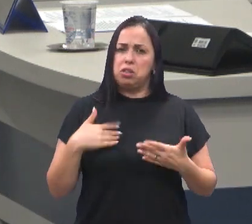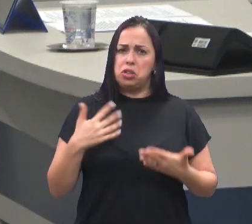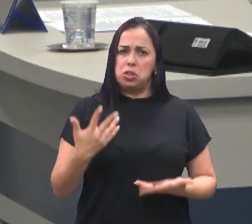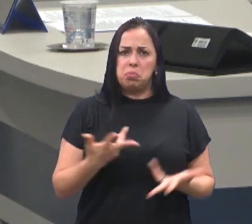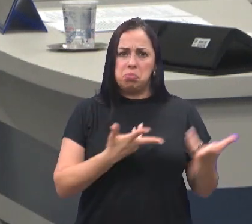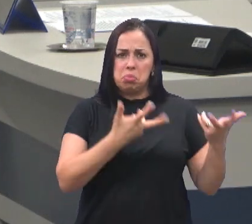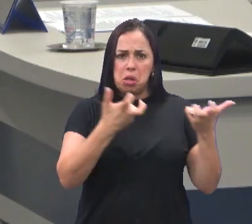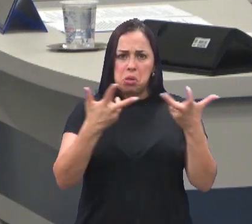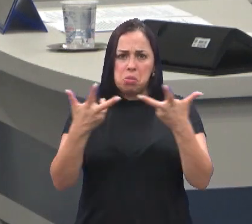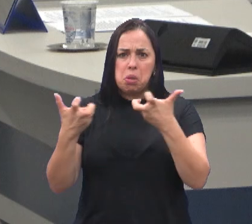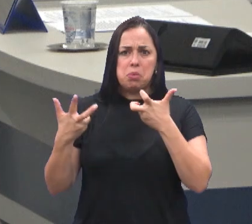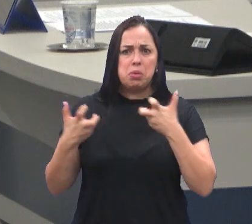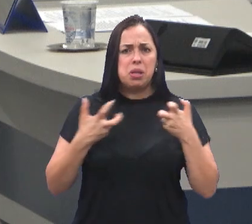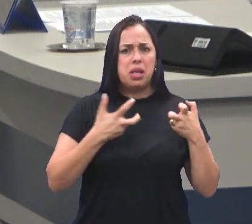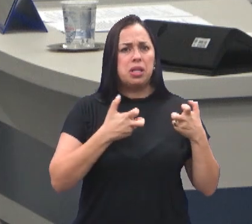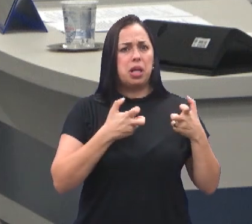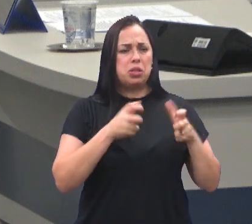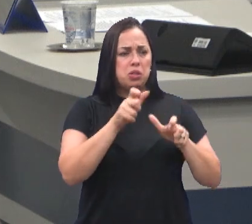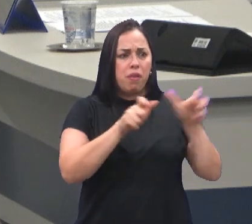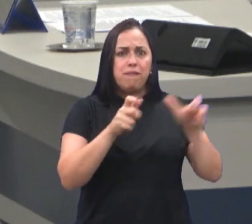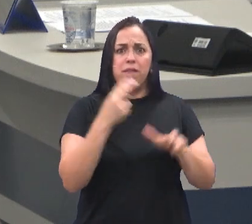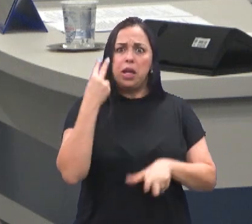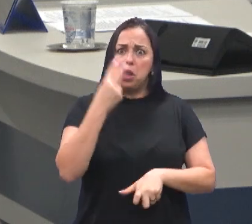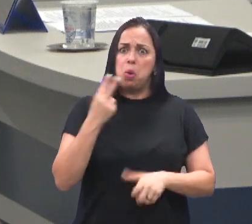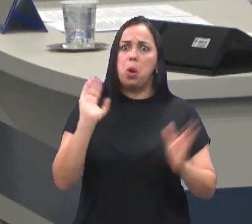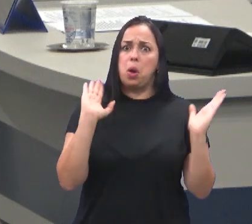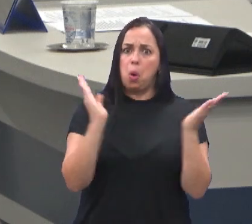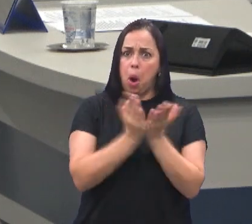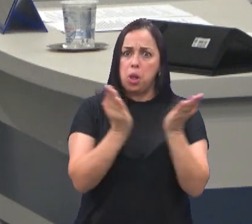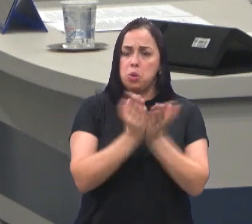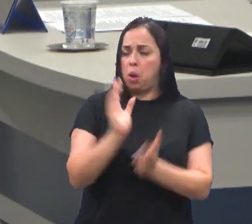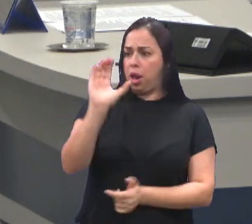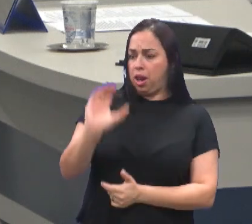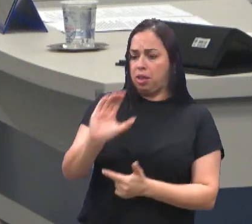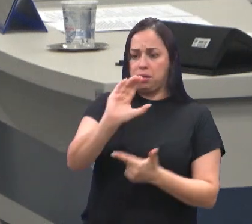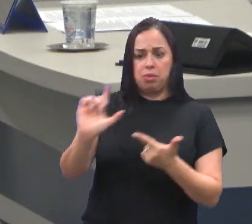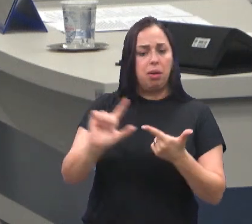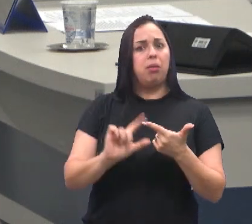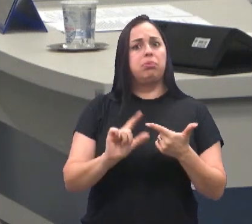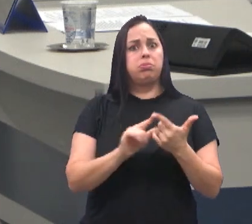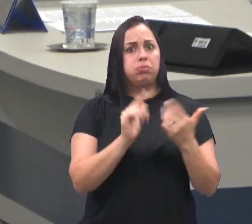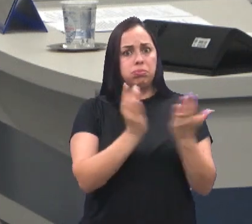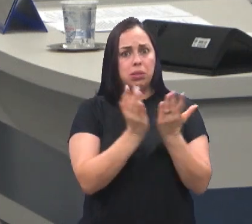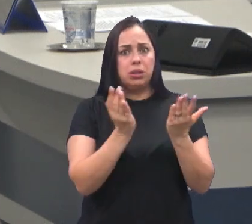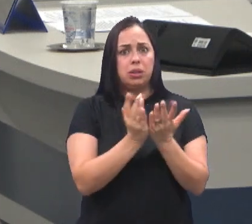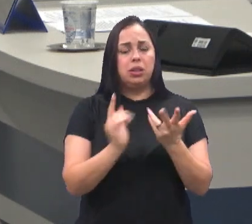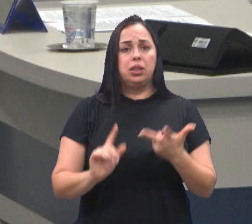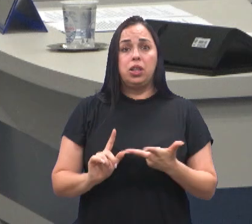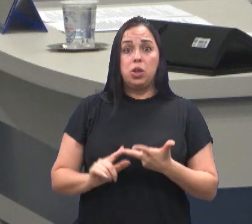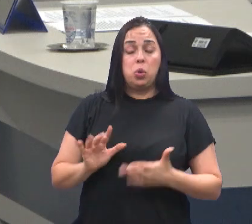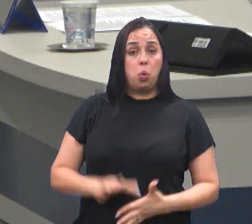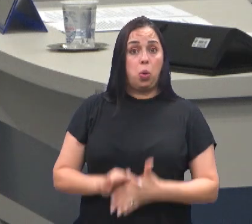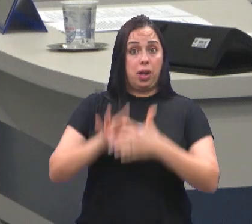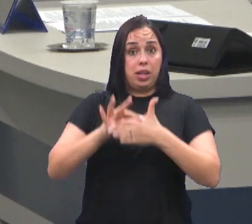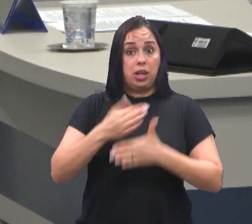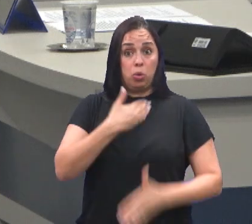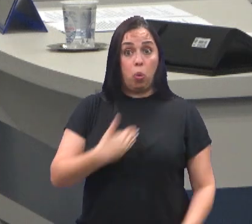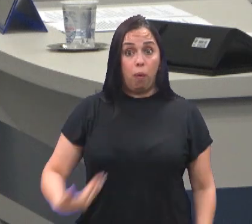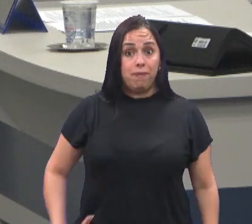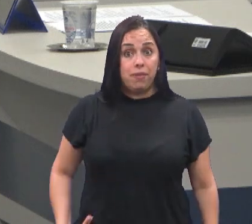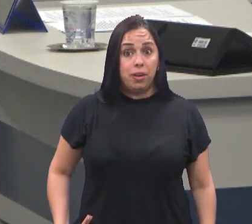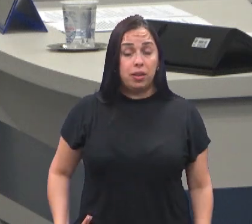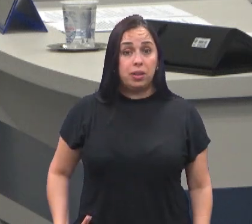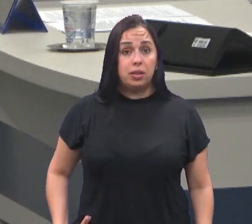e importante de vereadores cristãos, católicos e evangélicos, e que temos um líder de governo